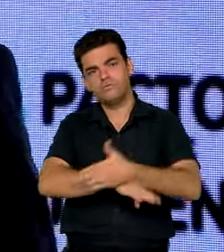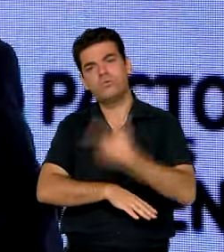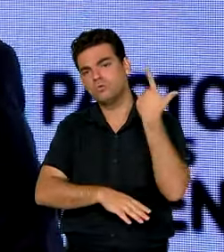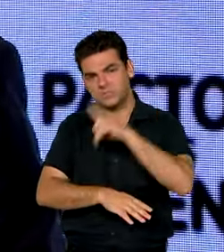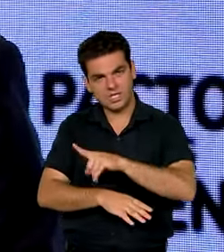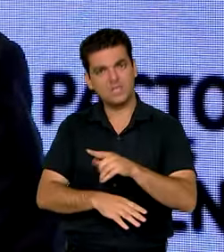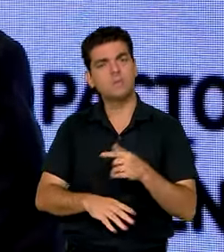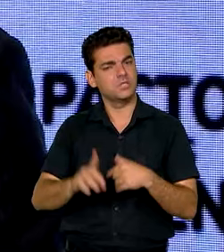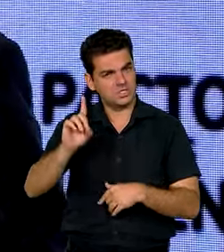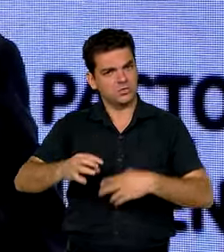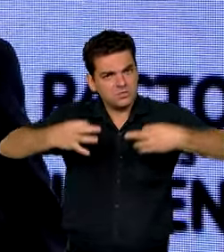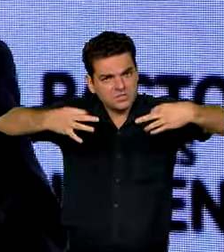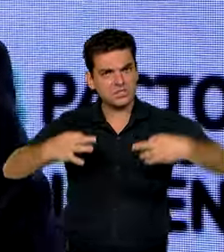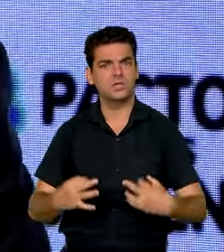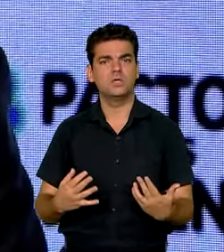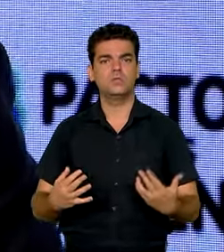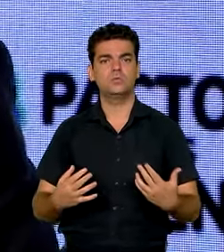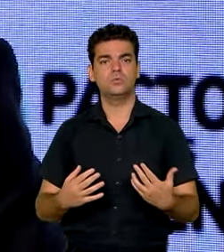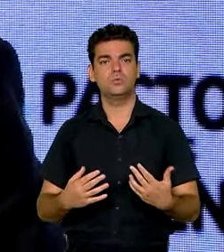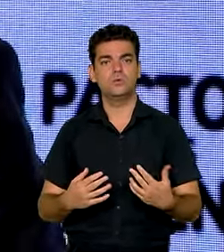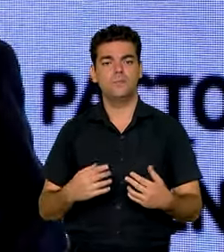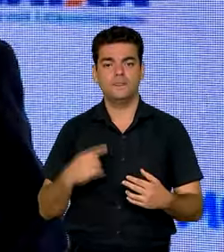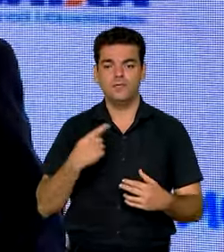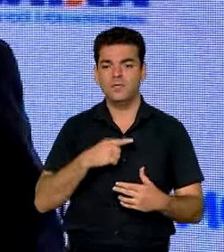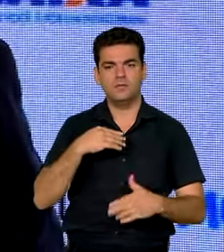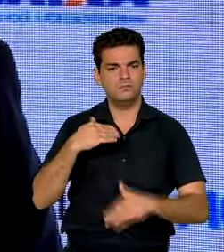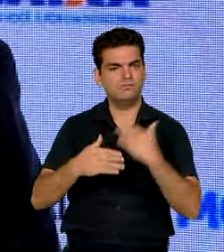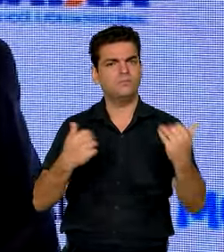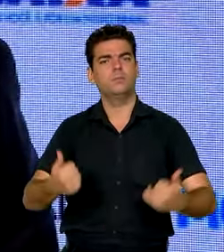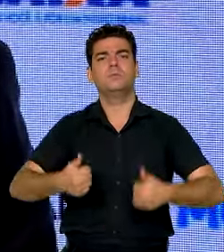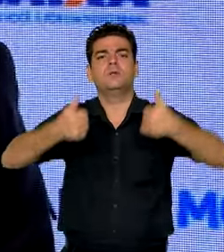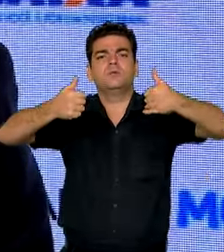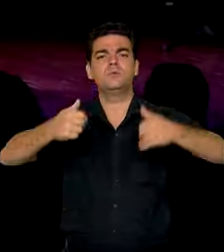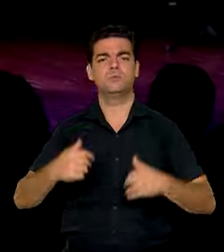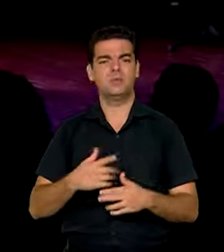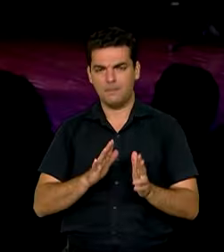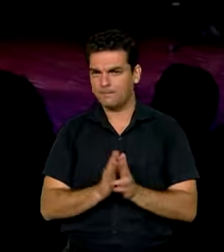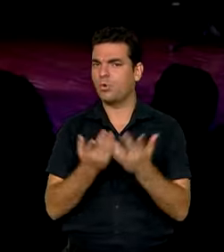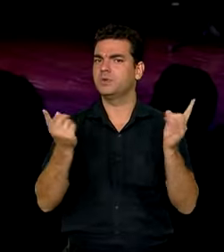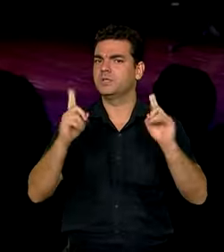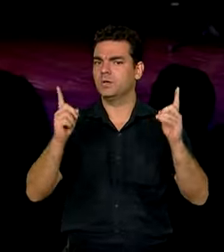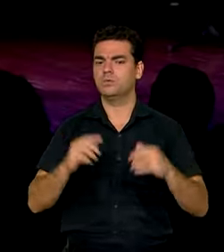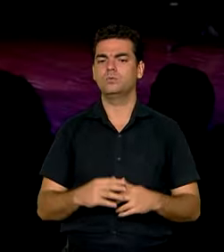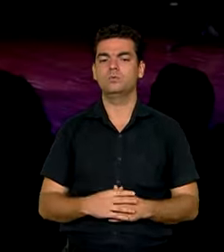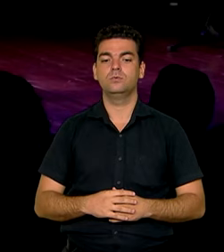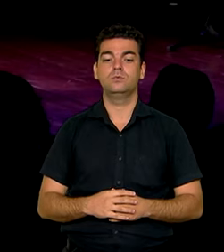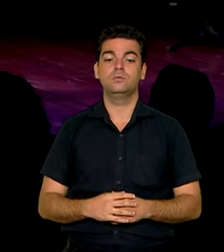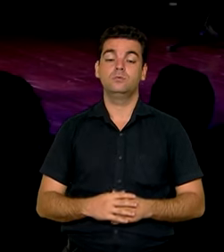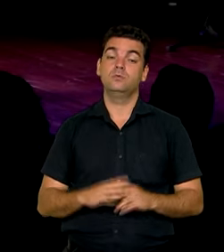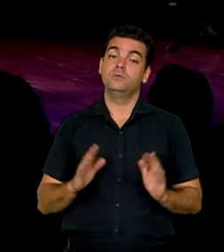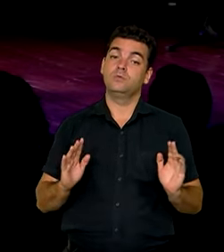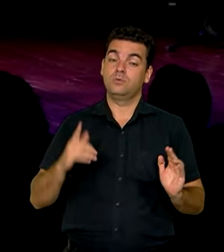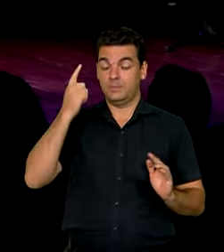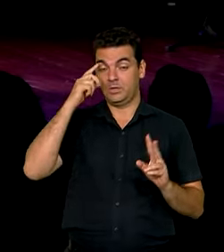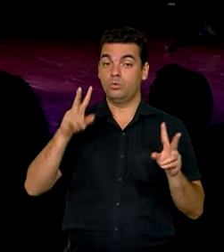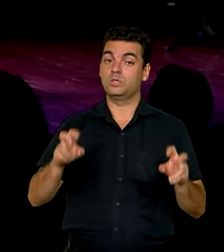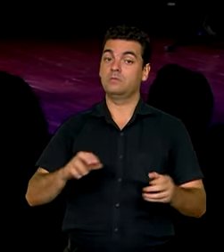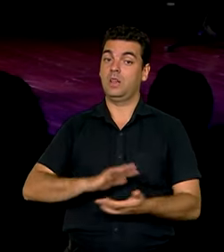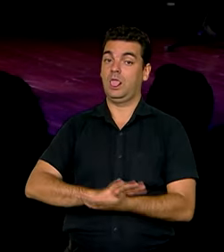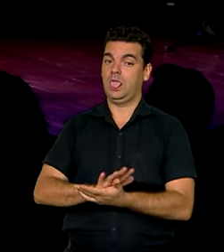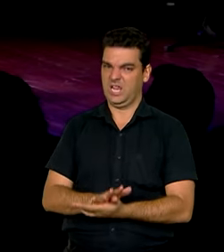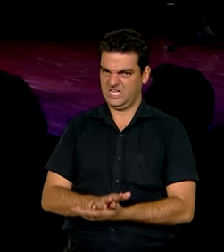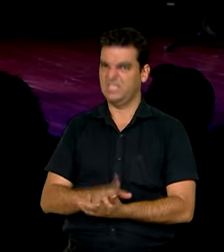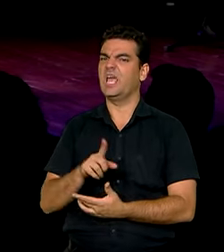direitos realizados e possam romper esse ciclo de reprodução da pobreza. A exclusão é um desafio complexo. E o